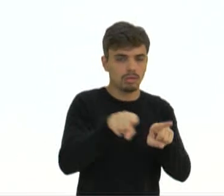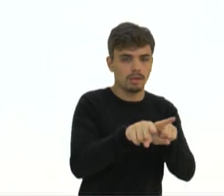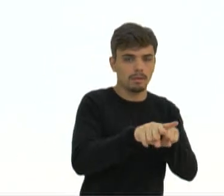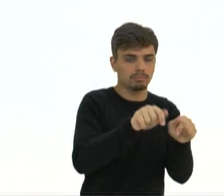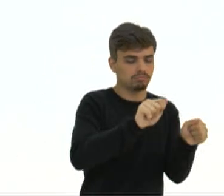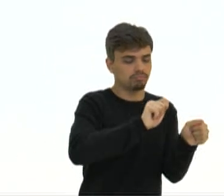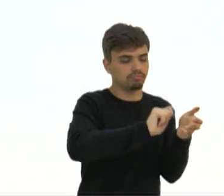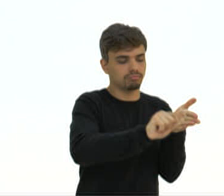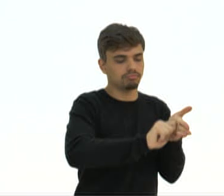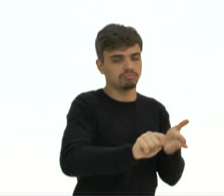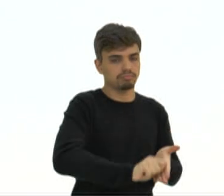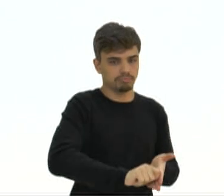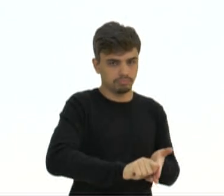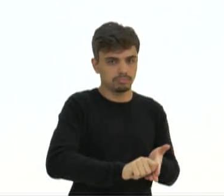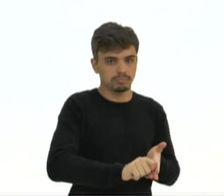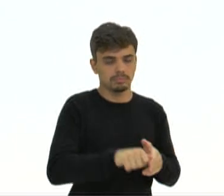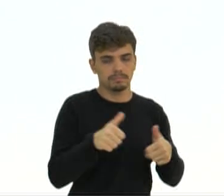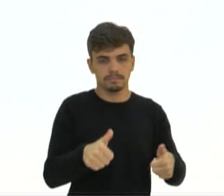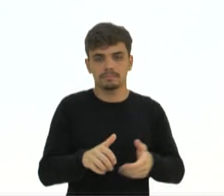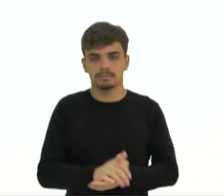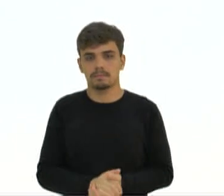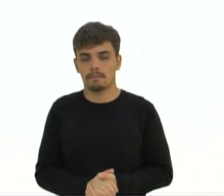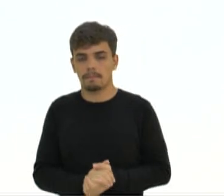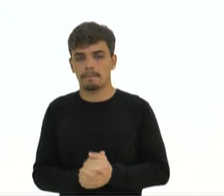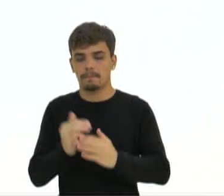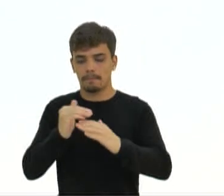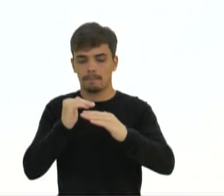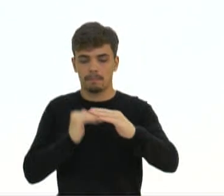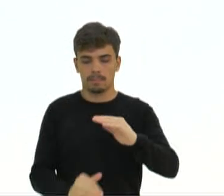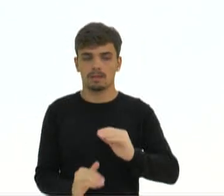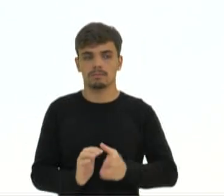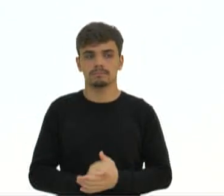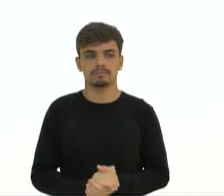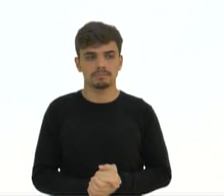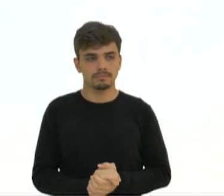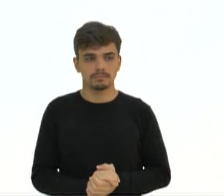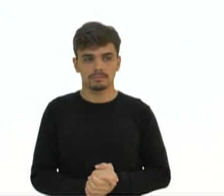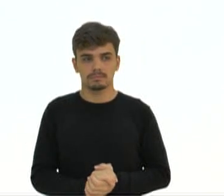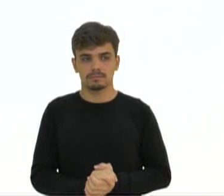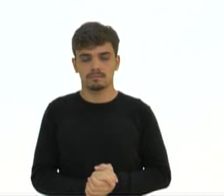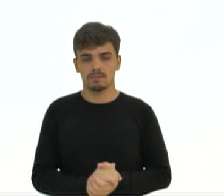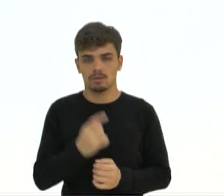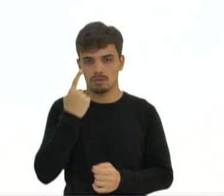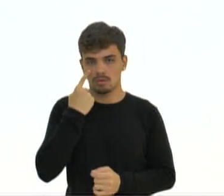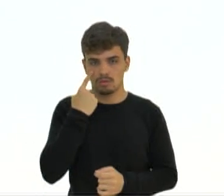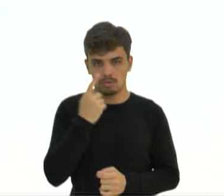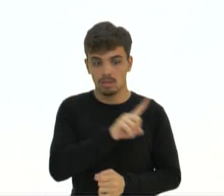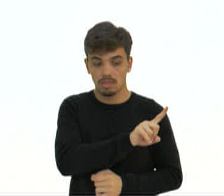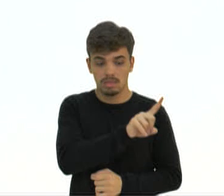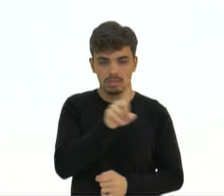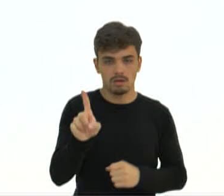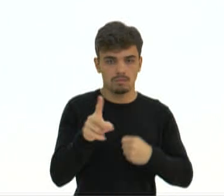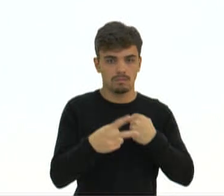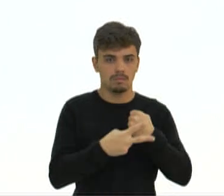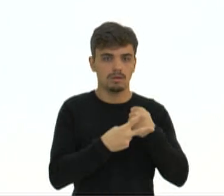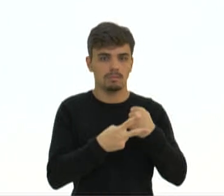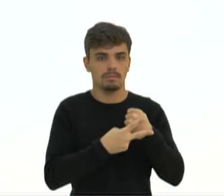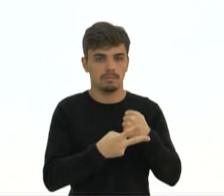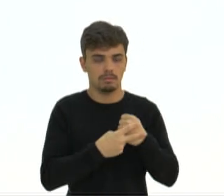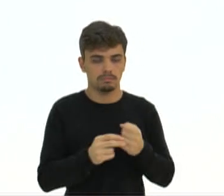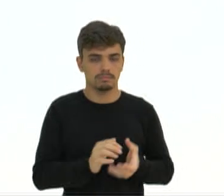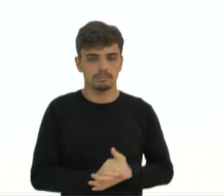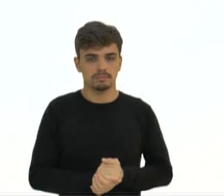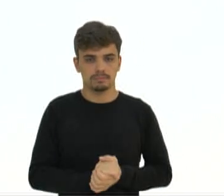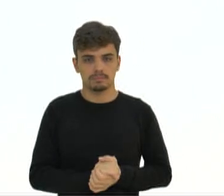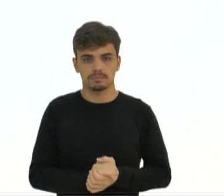escrevendo. Agora, a comunicação não verbal. Então, a comunicação não verbal. São